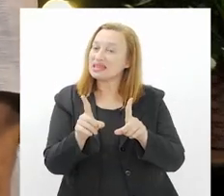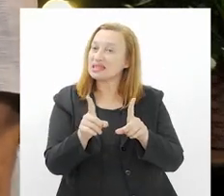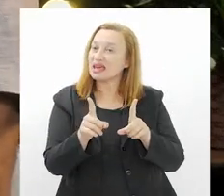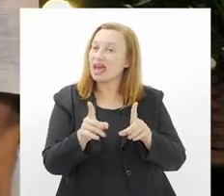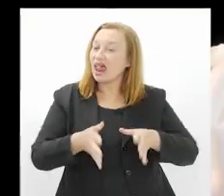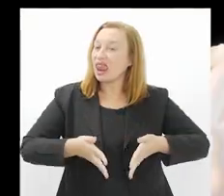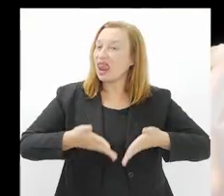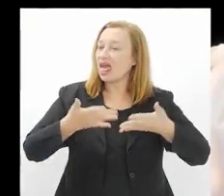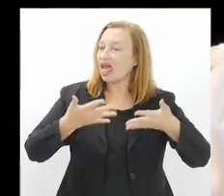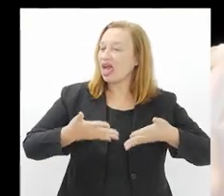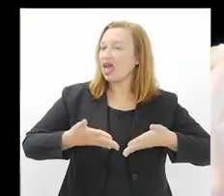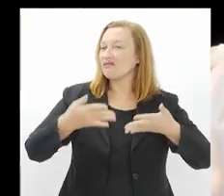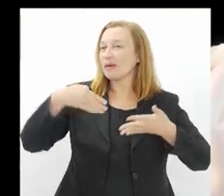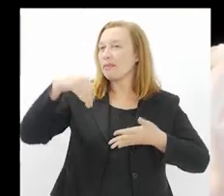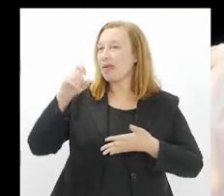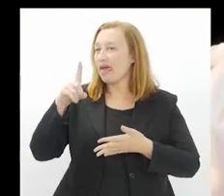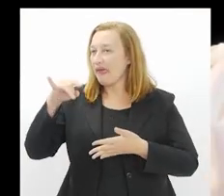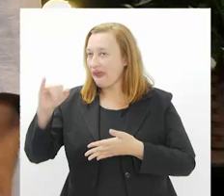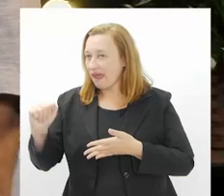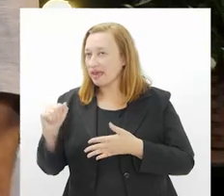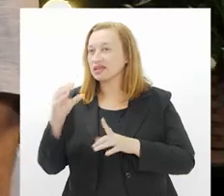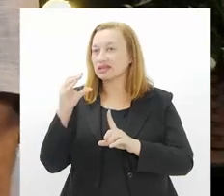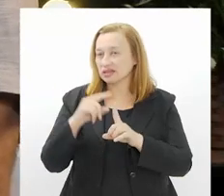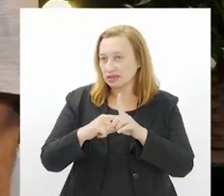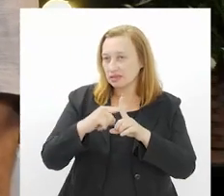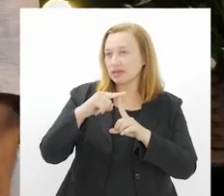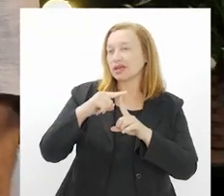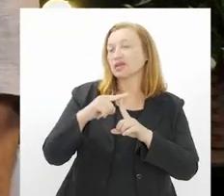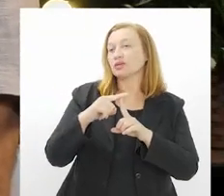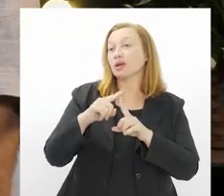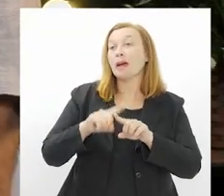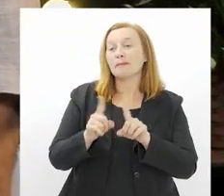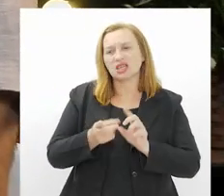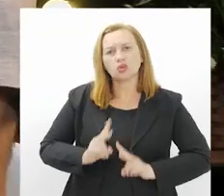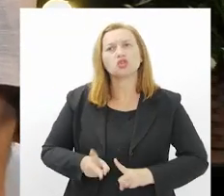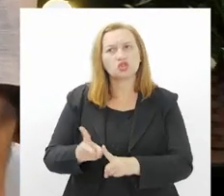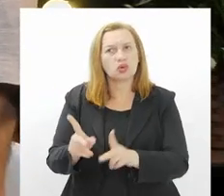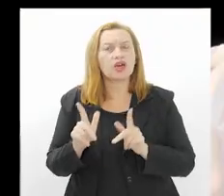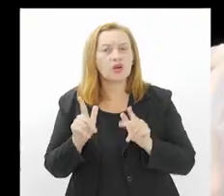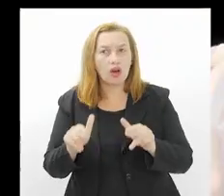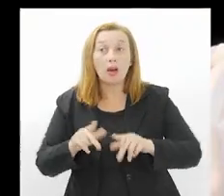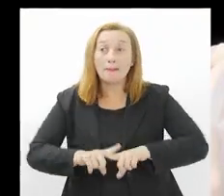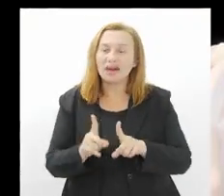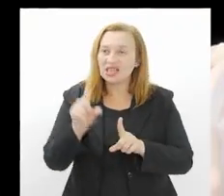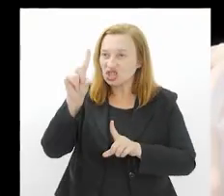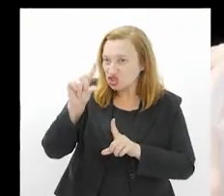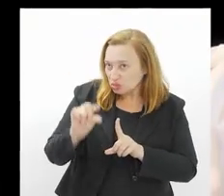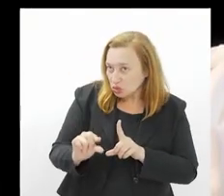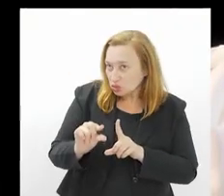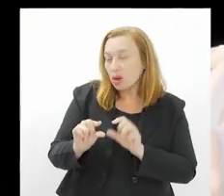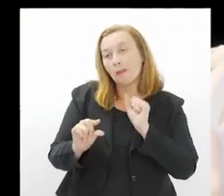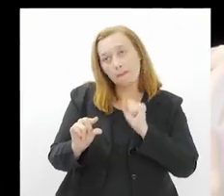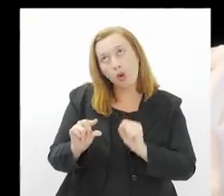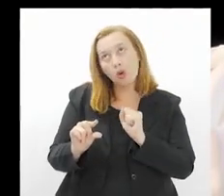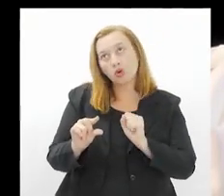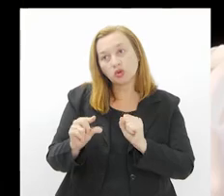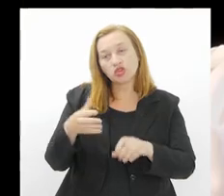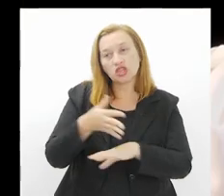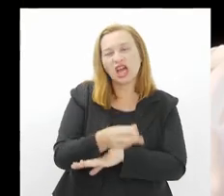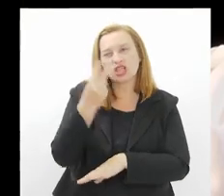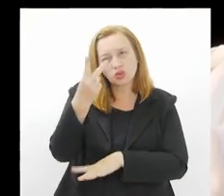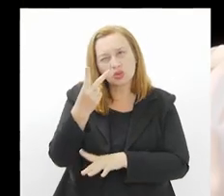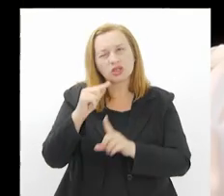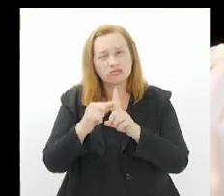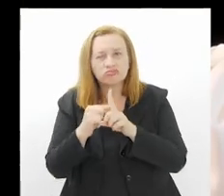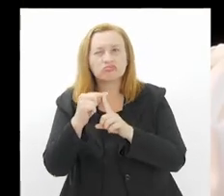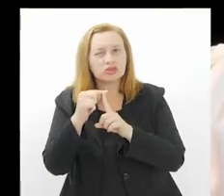temperatura média. Média, né? E isso vai trazer sérias consequências. Isso, se a gente continuar na mesma. Se a gente conseguir reduzir um pouquinho, a gente pode chegar até tipo